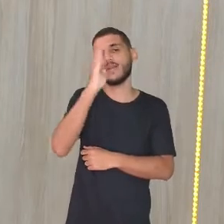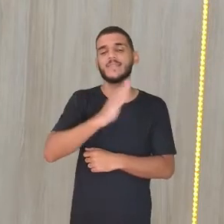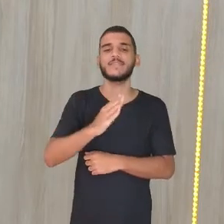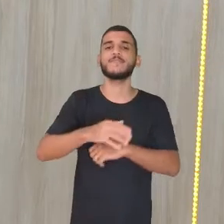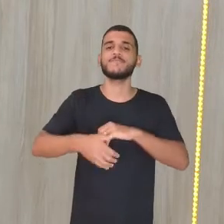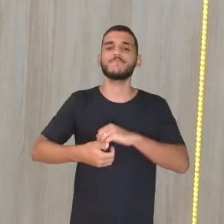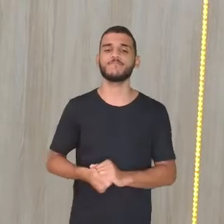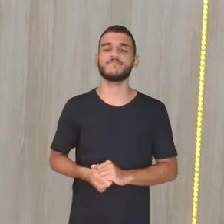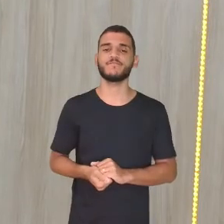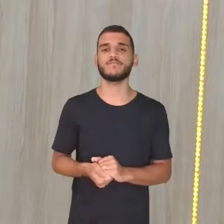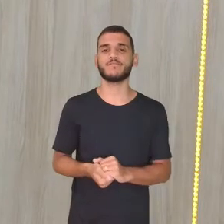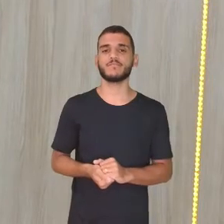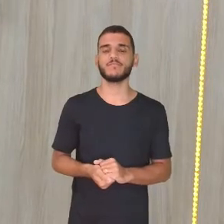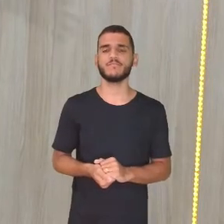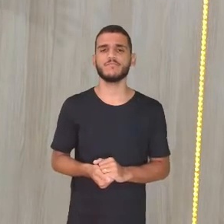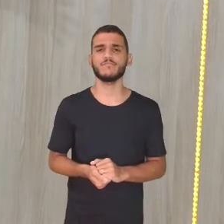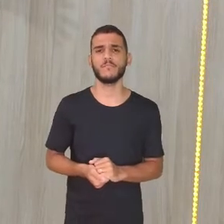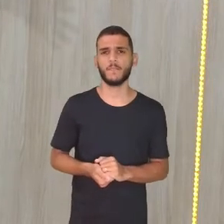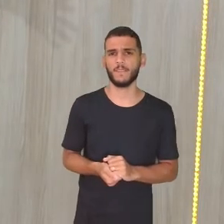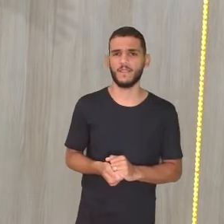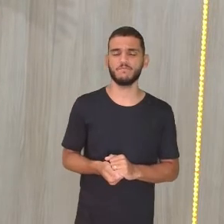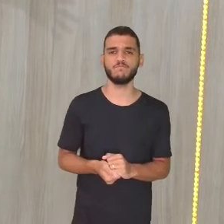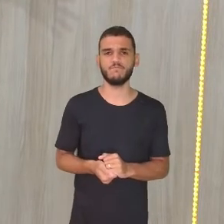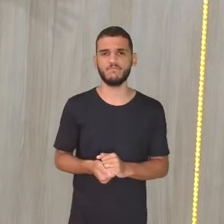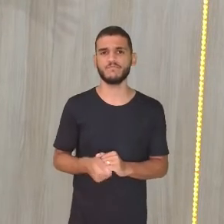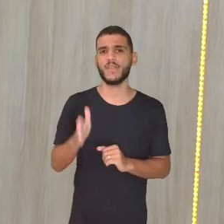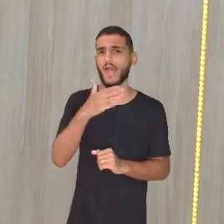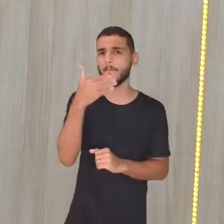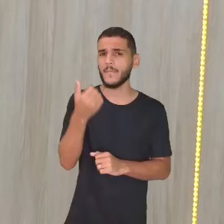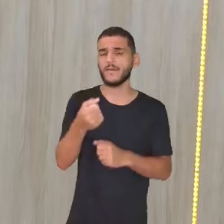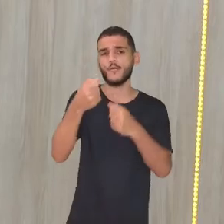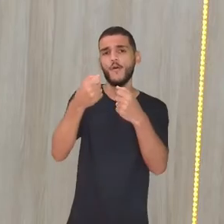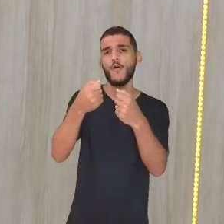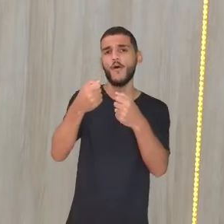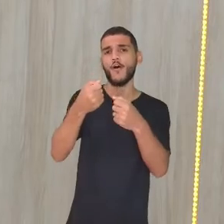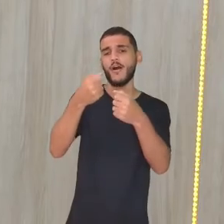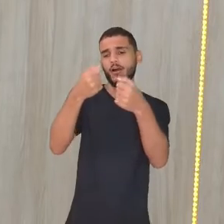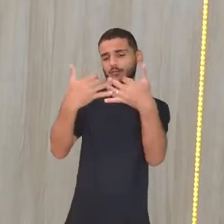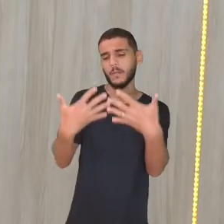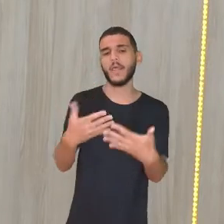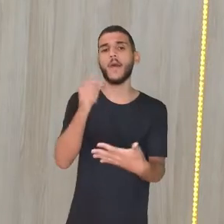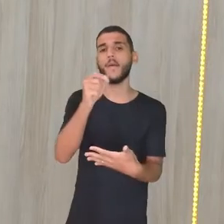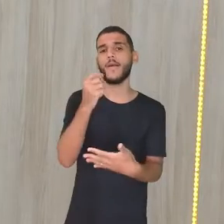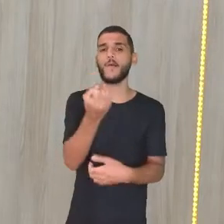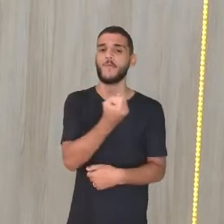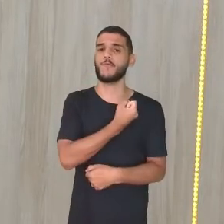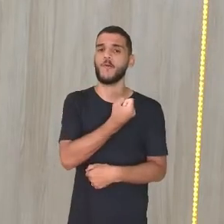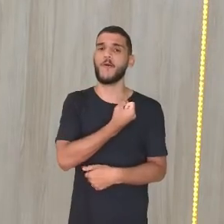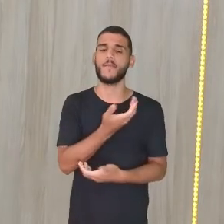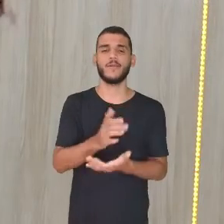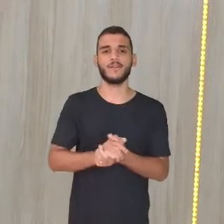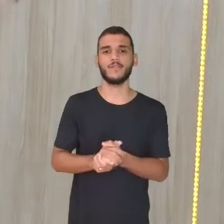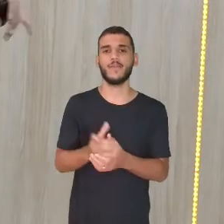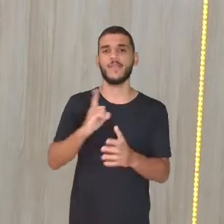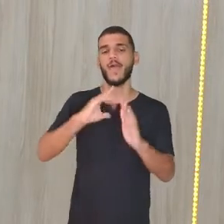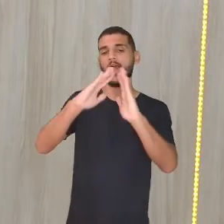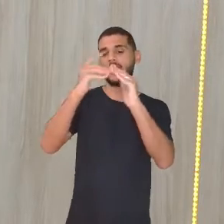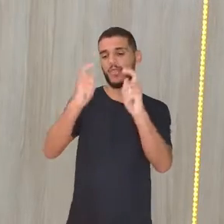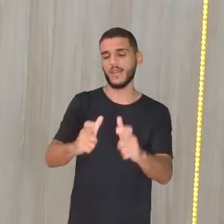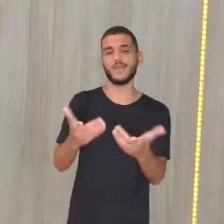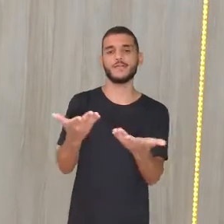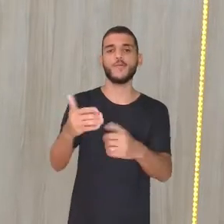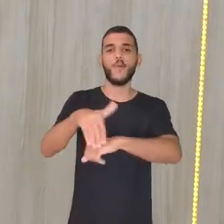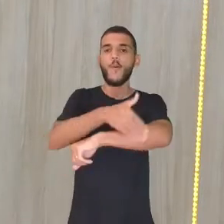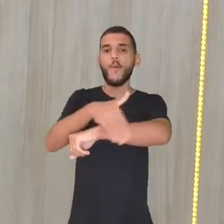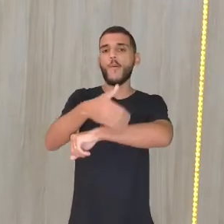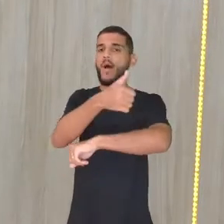cantor Roberto Carlos. Mas é muito melhor falar o número, né? Até quando você for escrever lá, preencha seus dados e endereço. Rua 11,